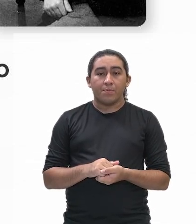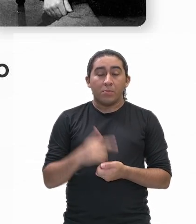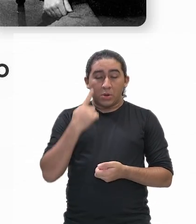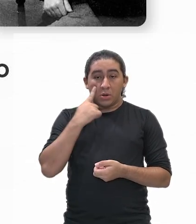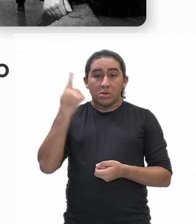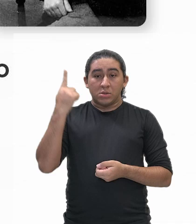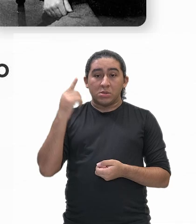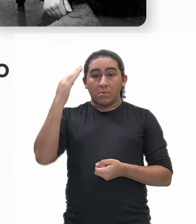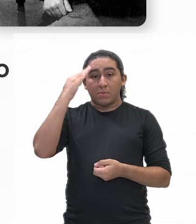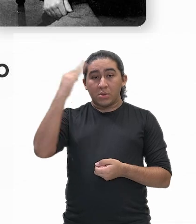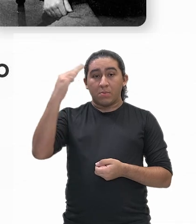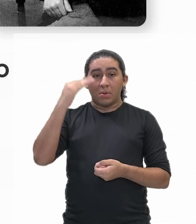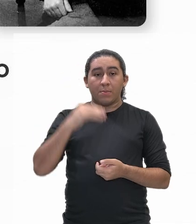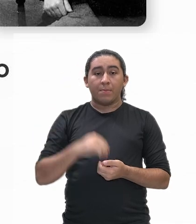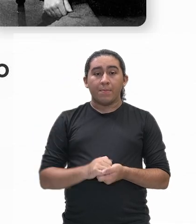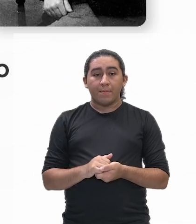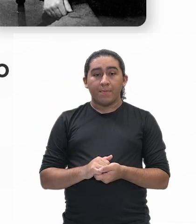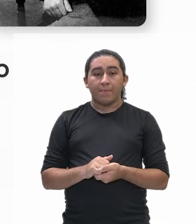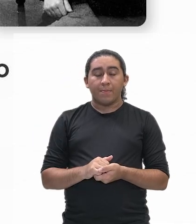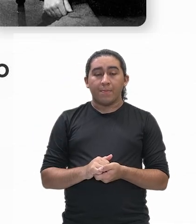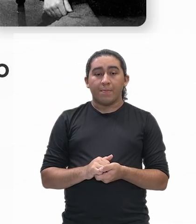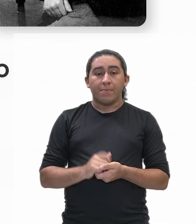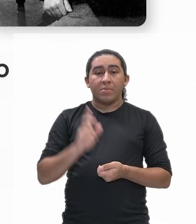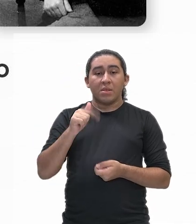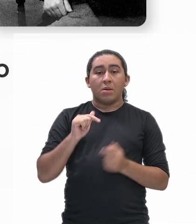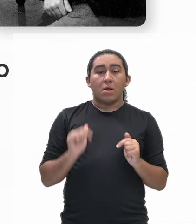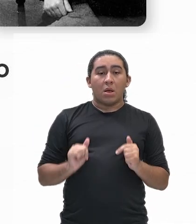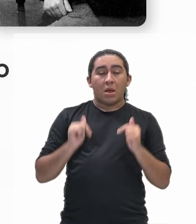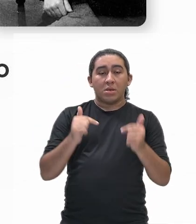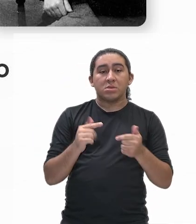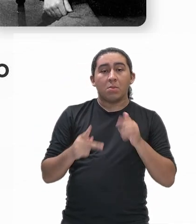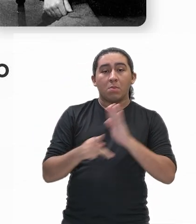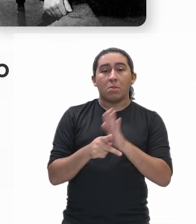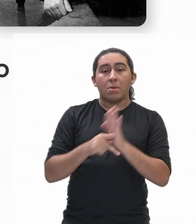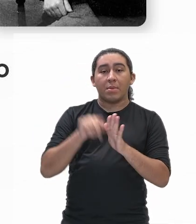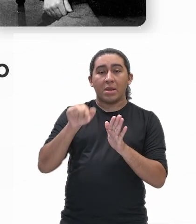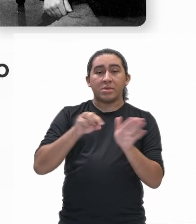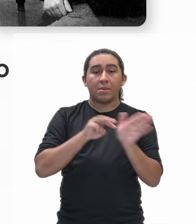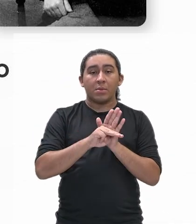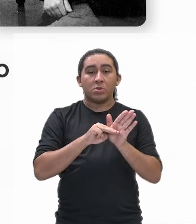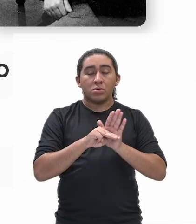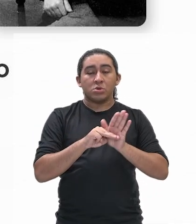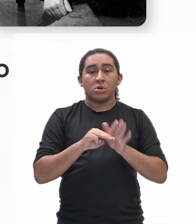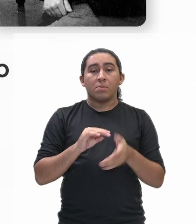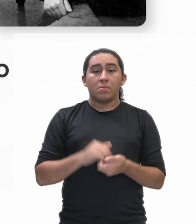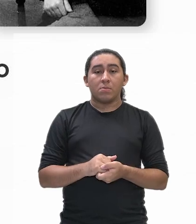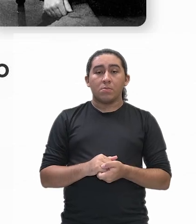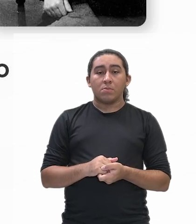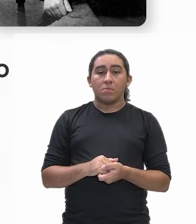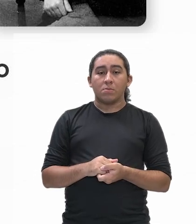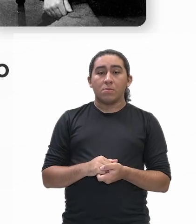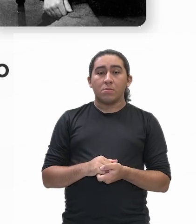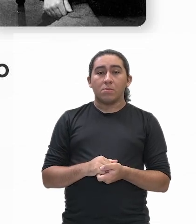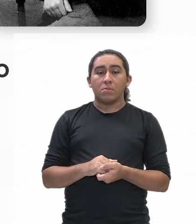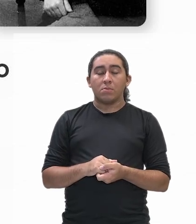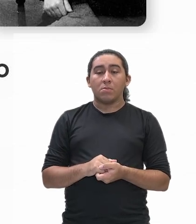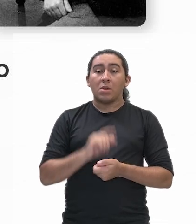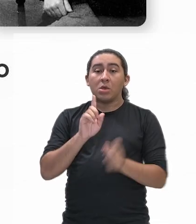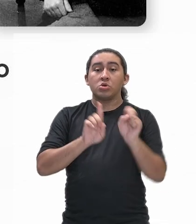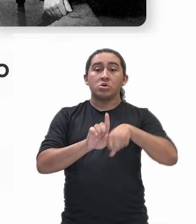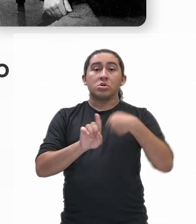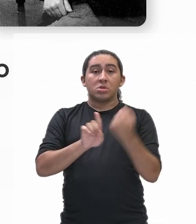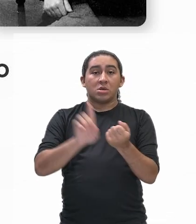o Durkheim, que é o defensor, né, e precursor dessa metodologia, a sociedade é um grande